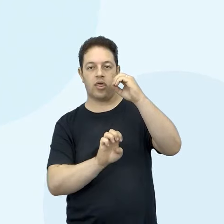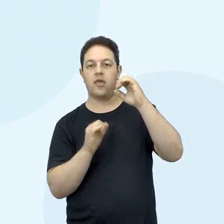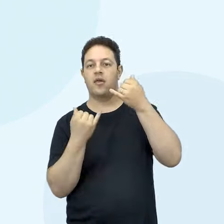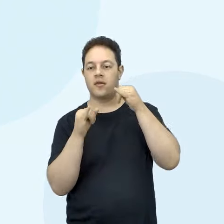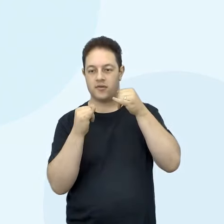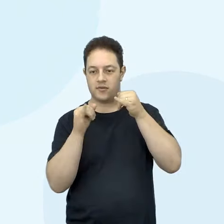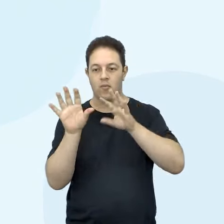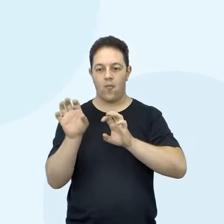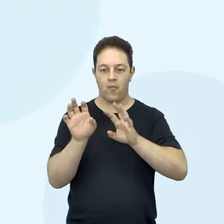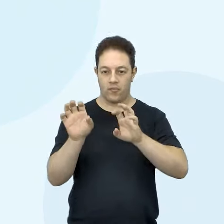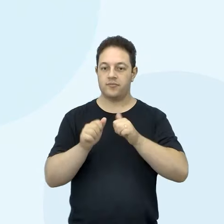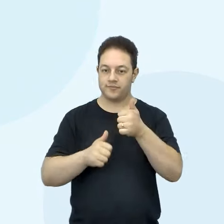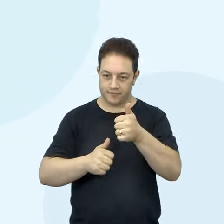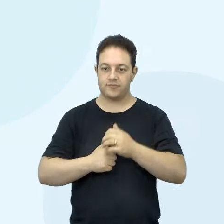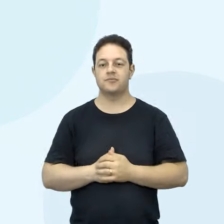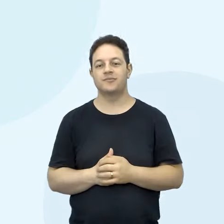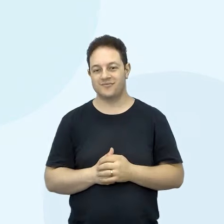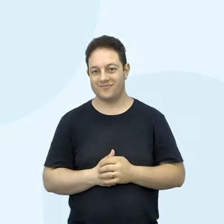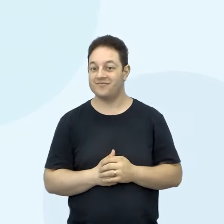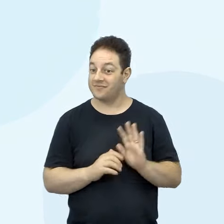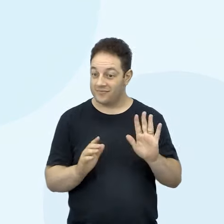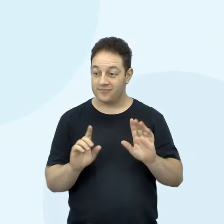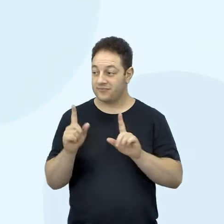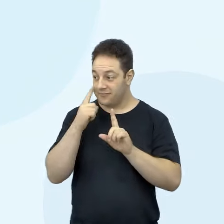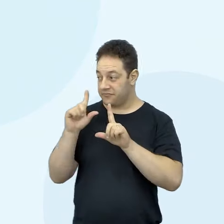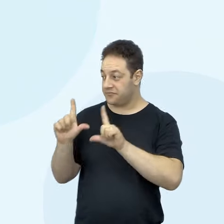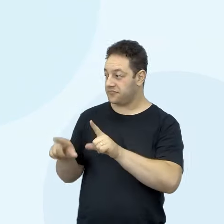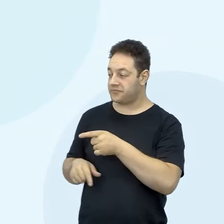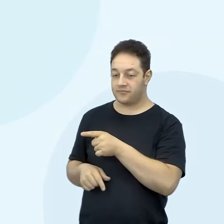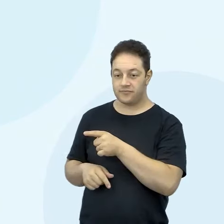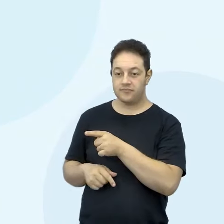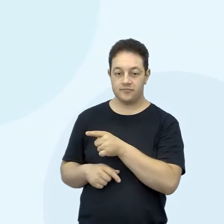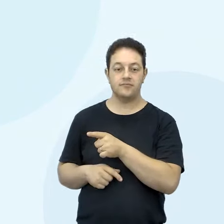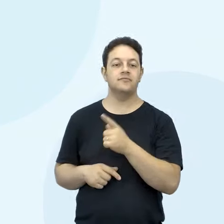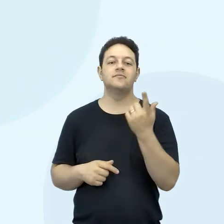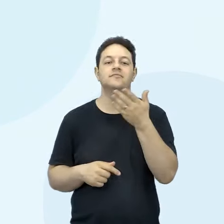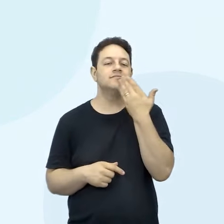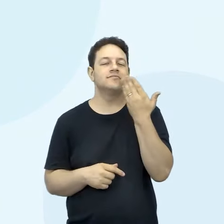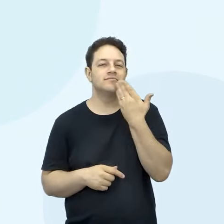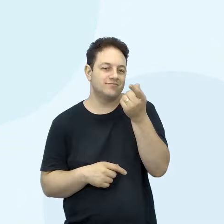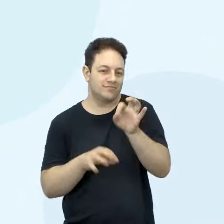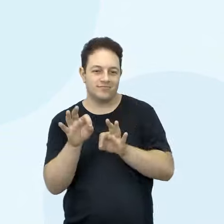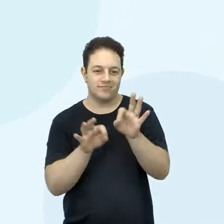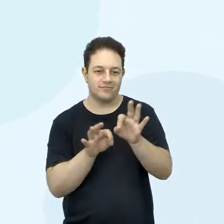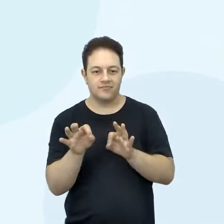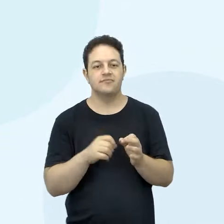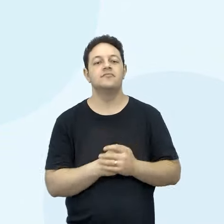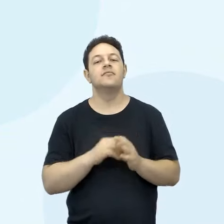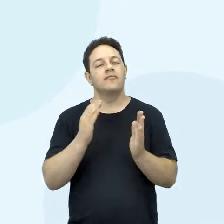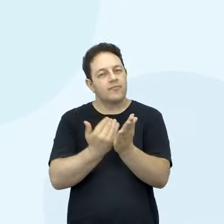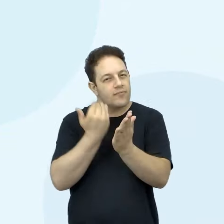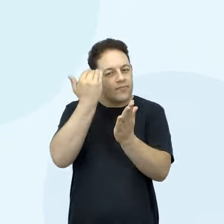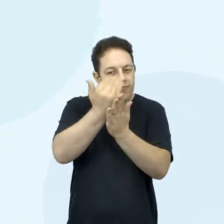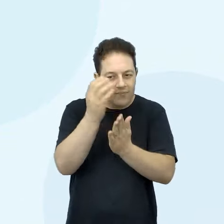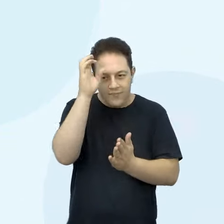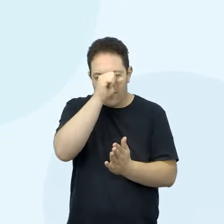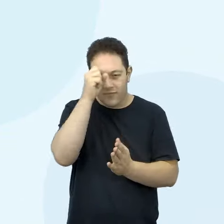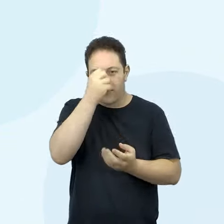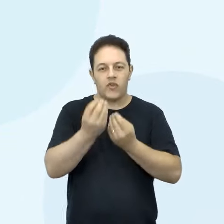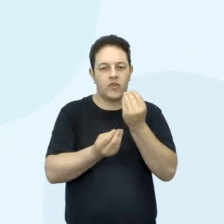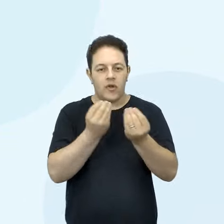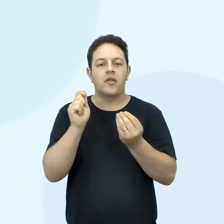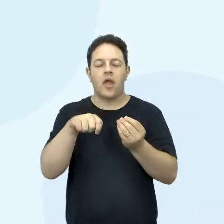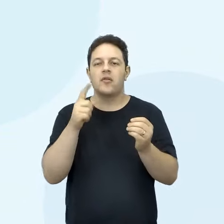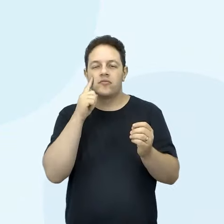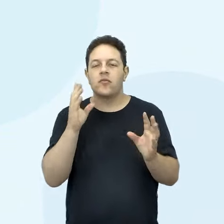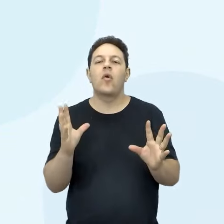E. Pronto. A gente já está com o problema na forma para resolver. Aí, aprofundando os conceitos, a gente vai